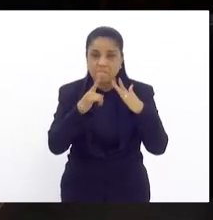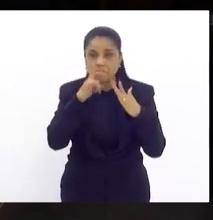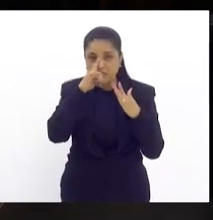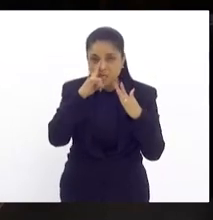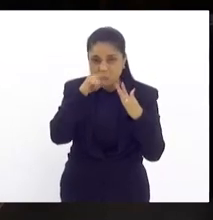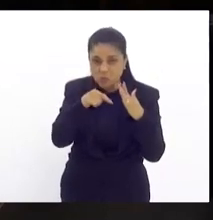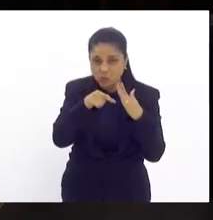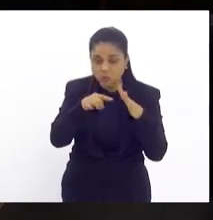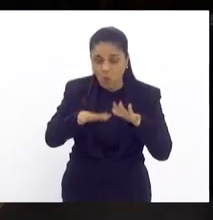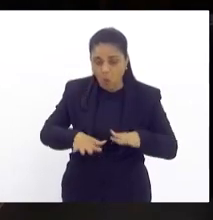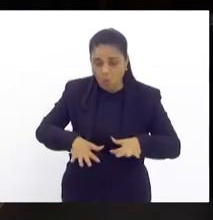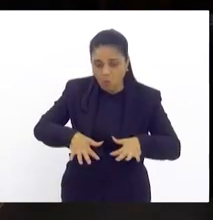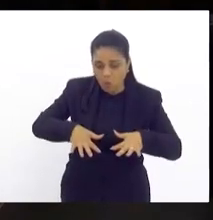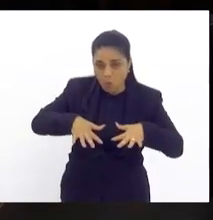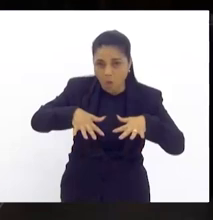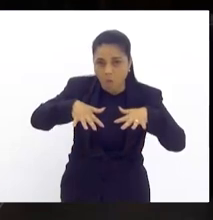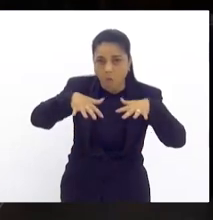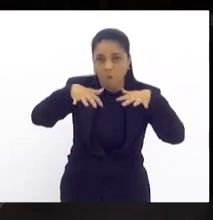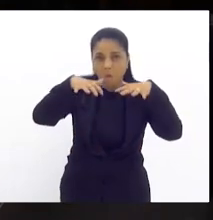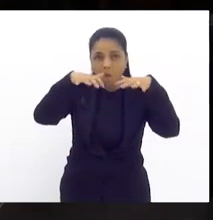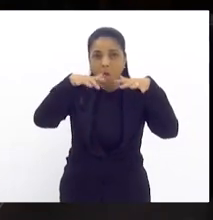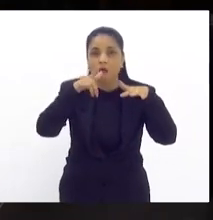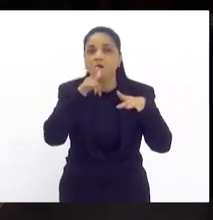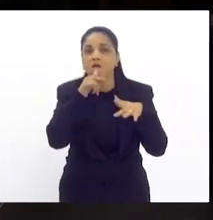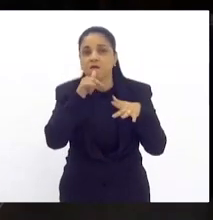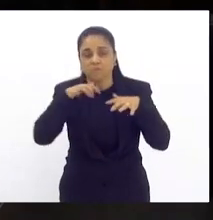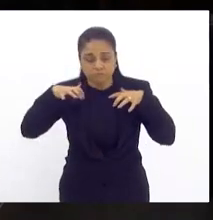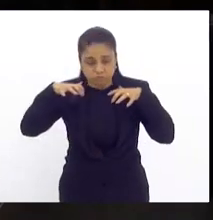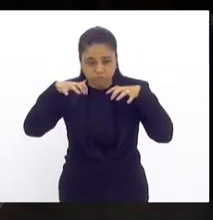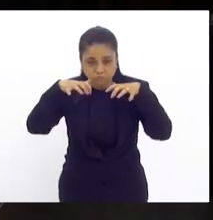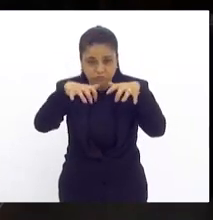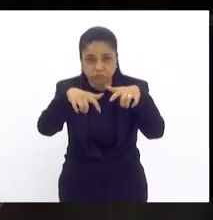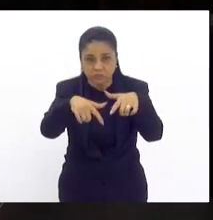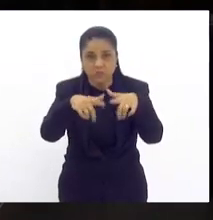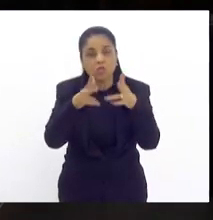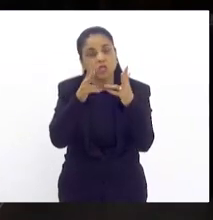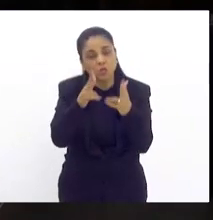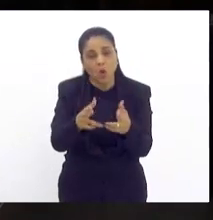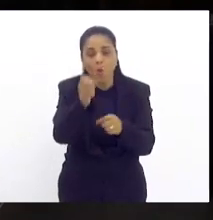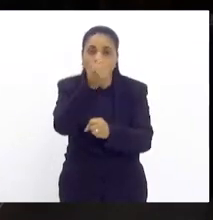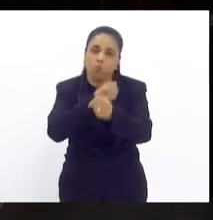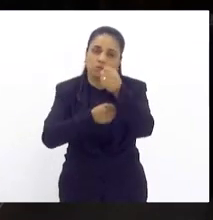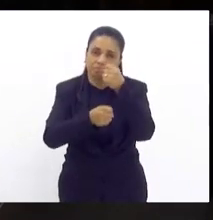áreas inundadas, como vivenciamos ano passado.